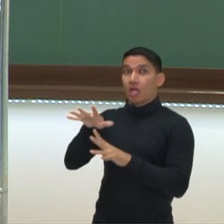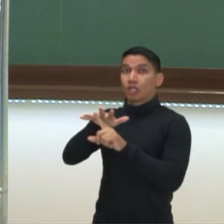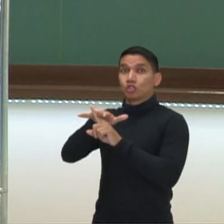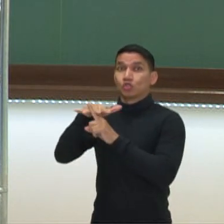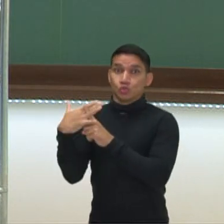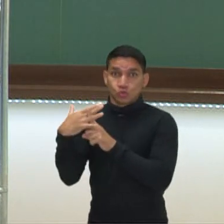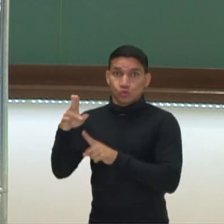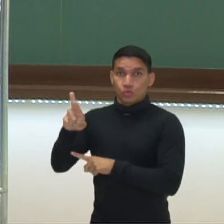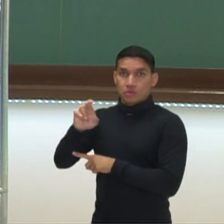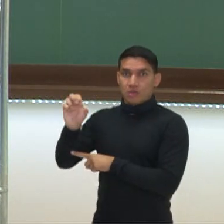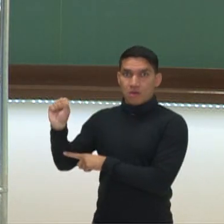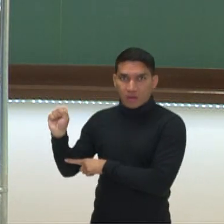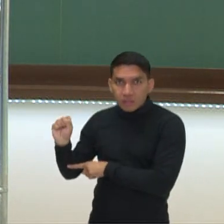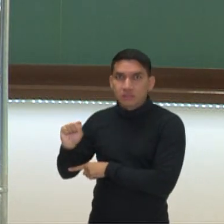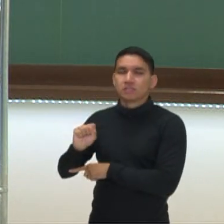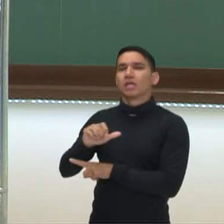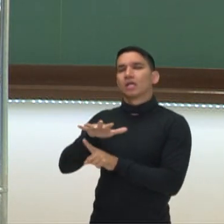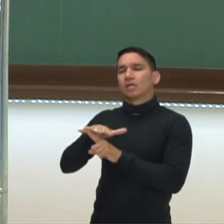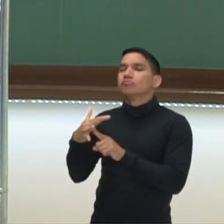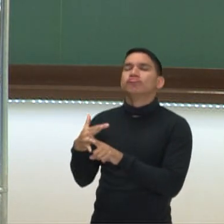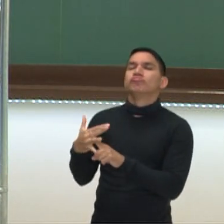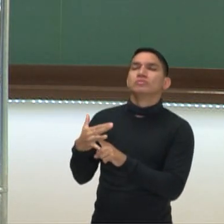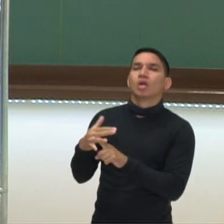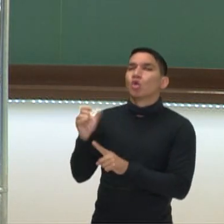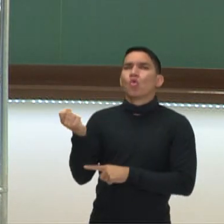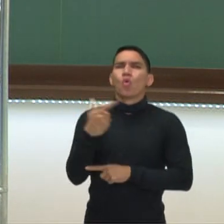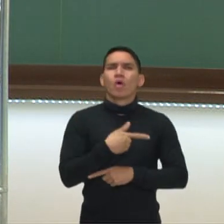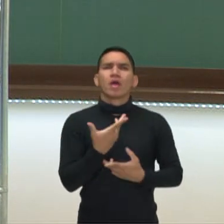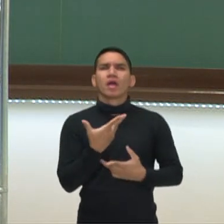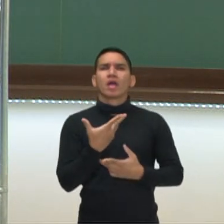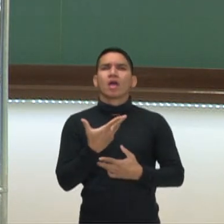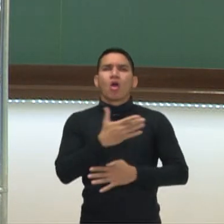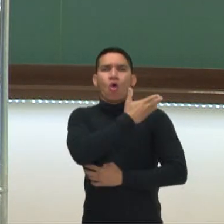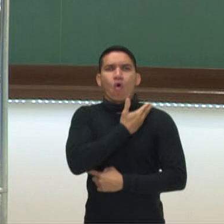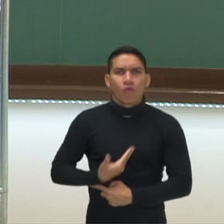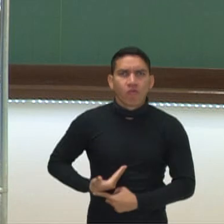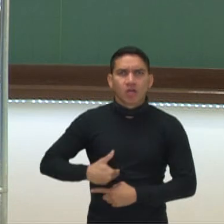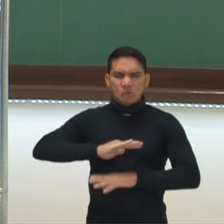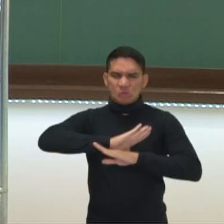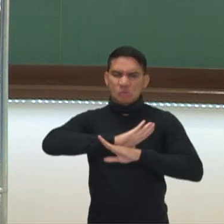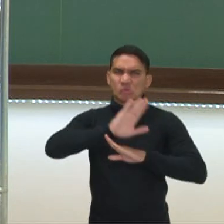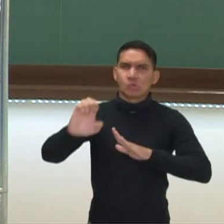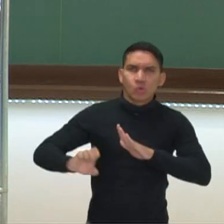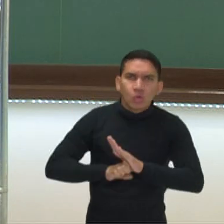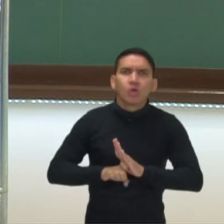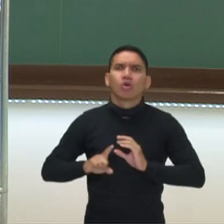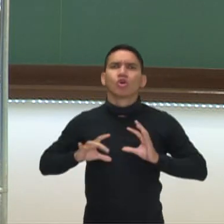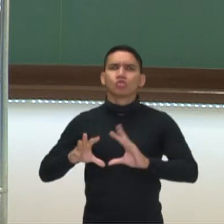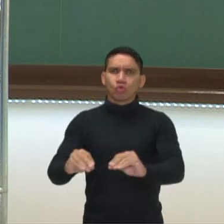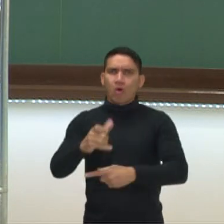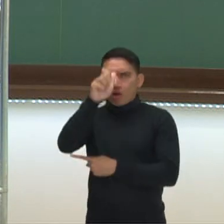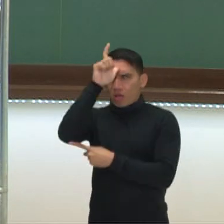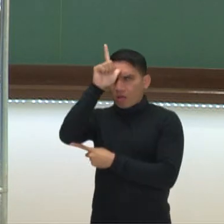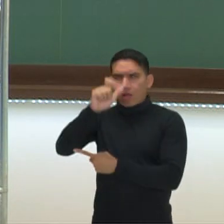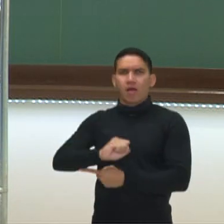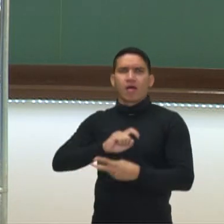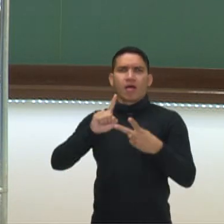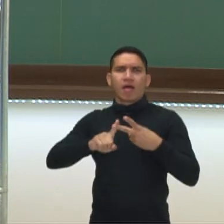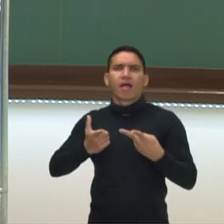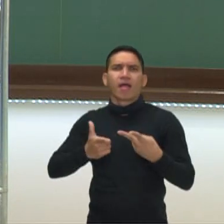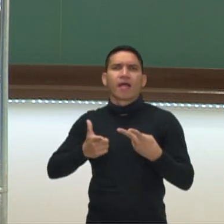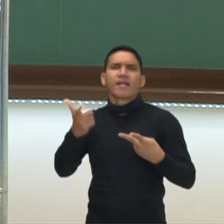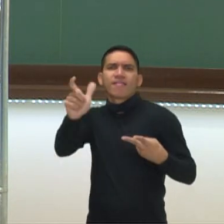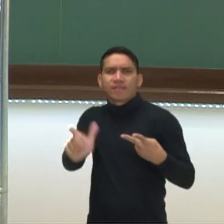União Soviética, do que dos governos totalitários da Alemanha, da Itália, essa inoperância e essa política